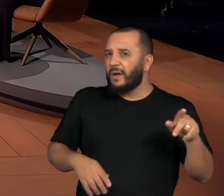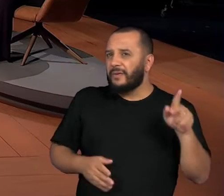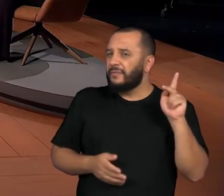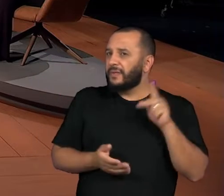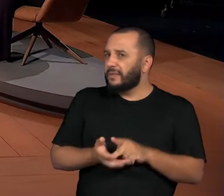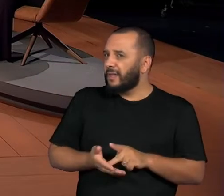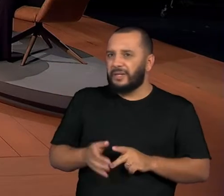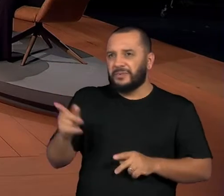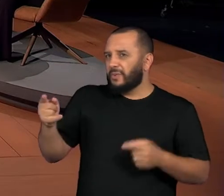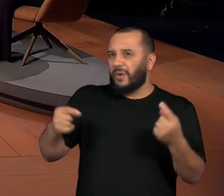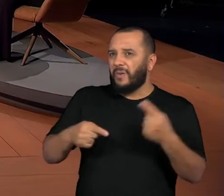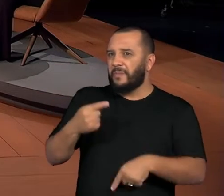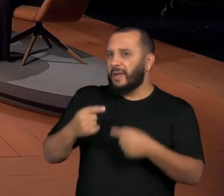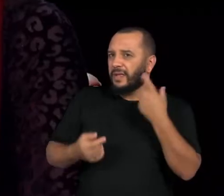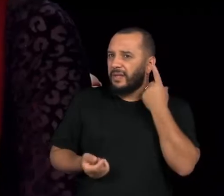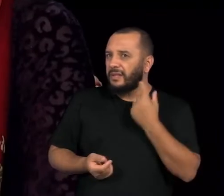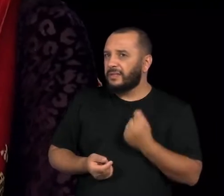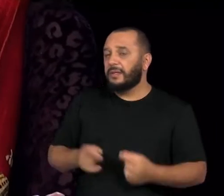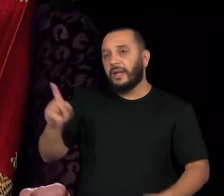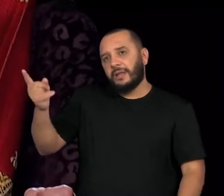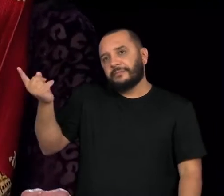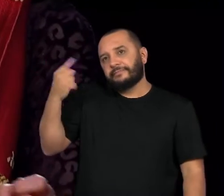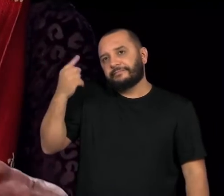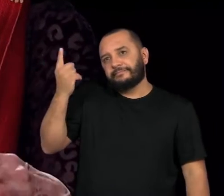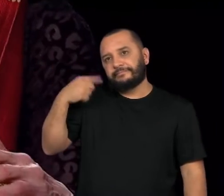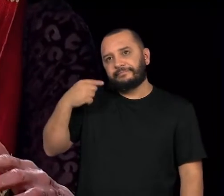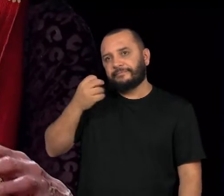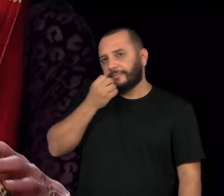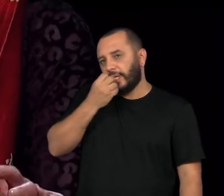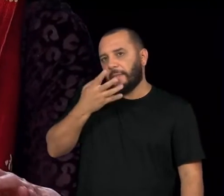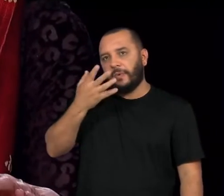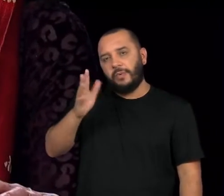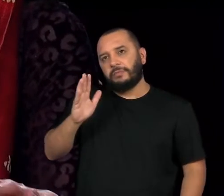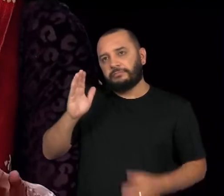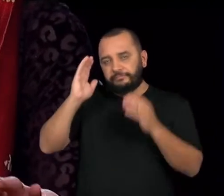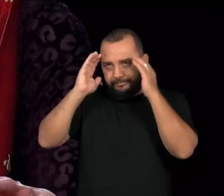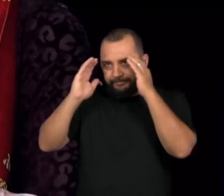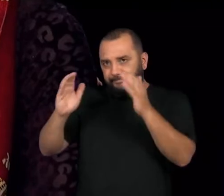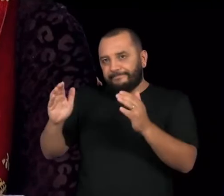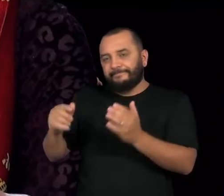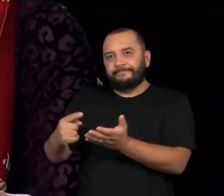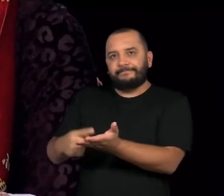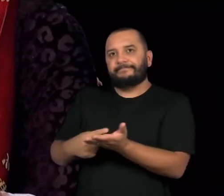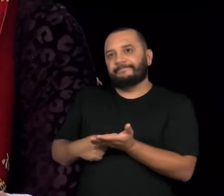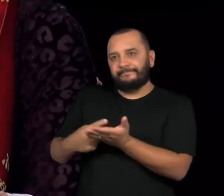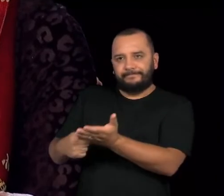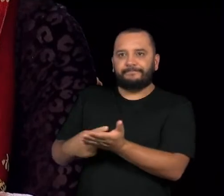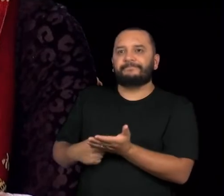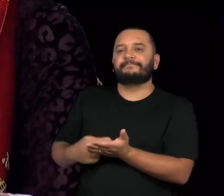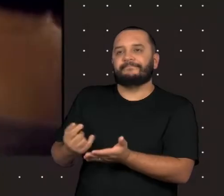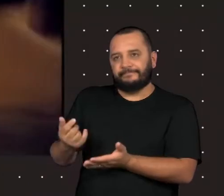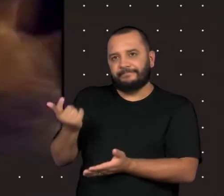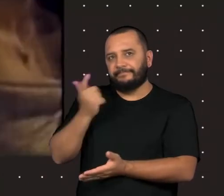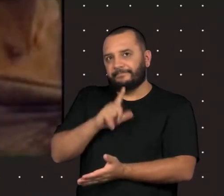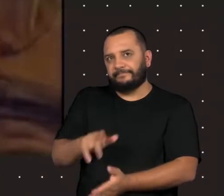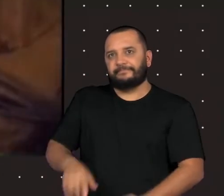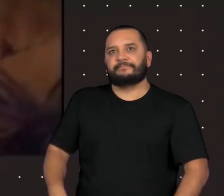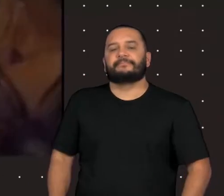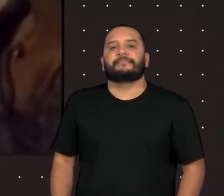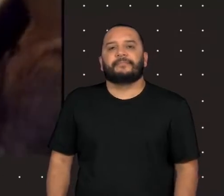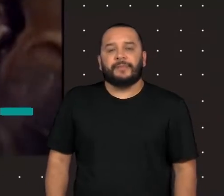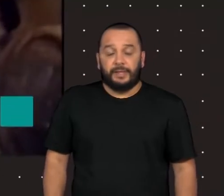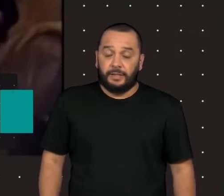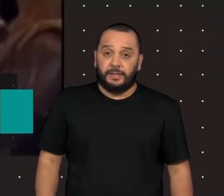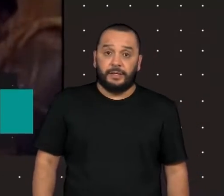Eu falava para ela. E aí a gente acabava chegando a um bom termo. E aí eu